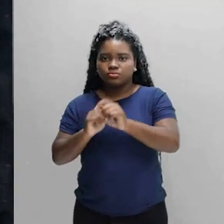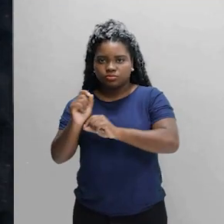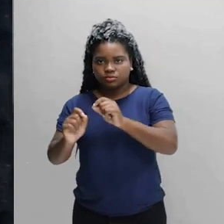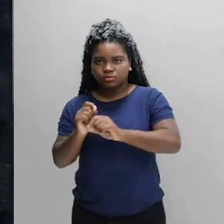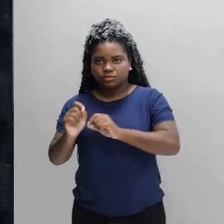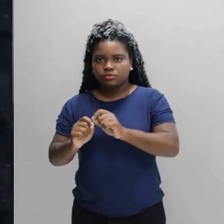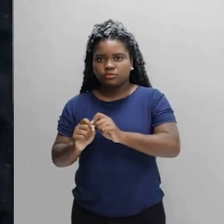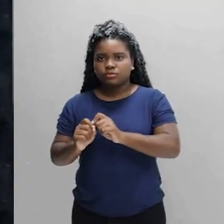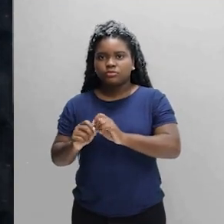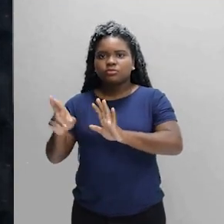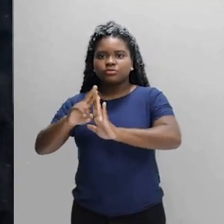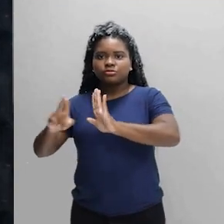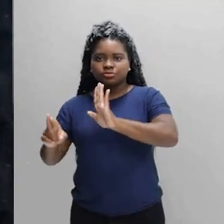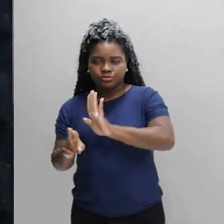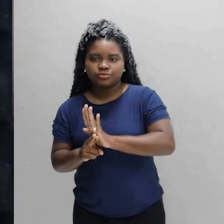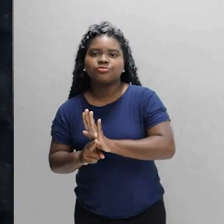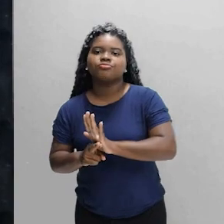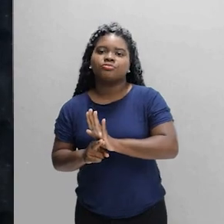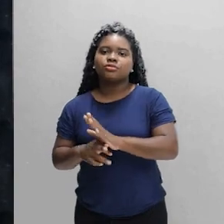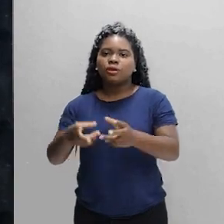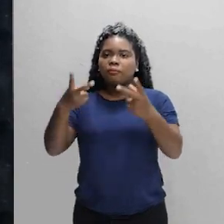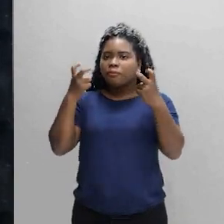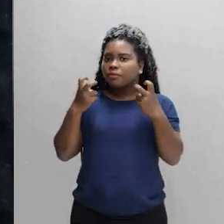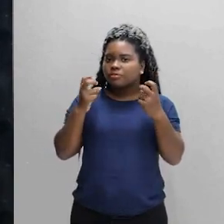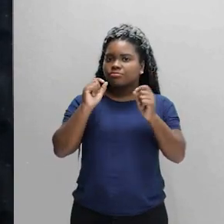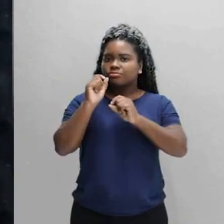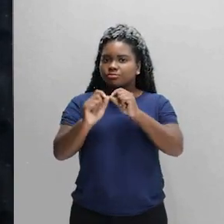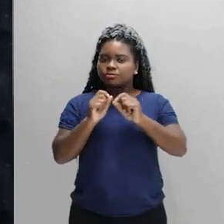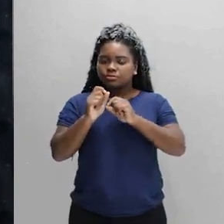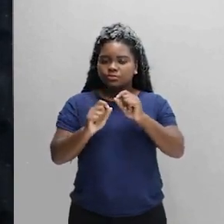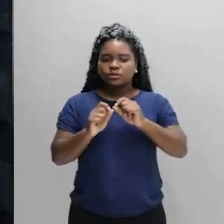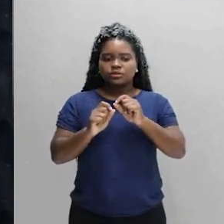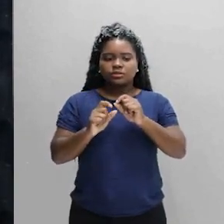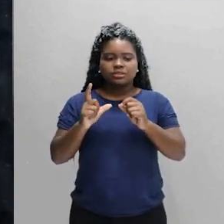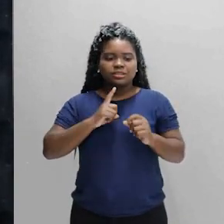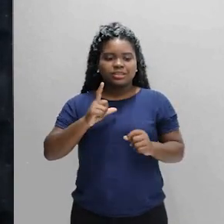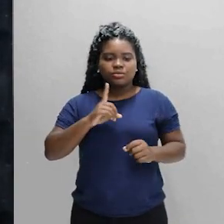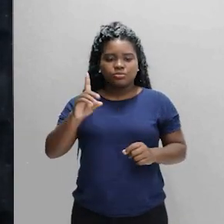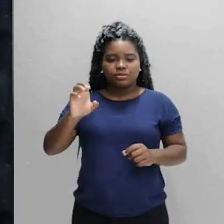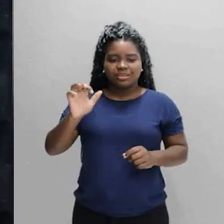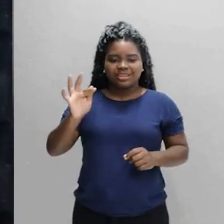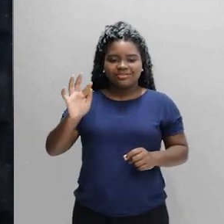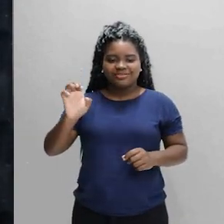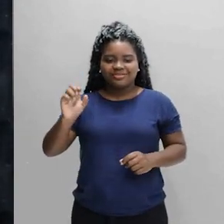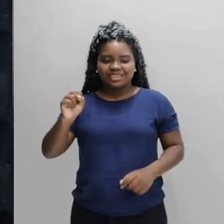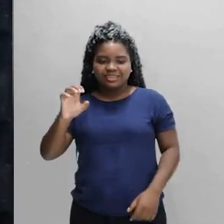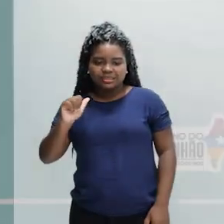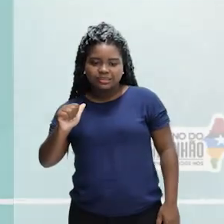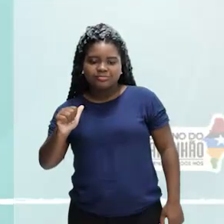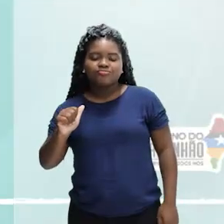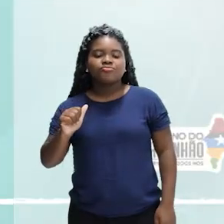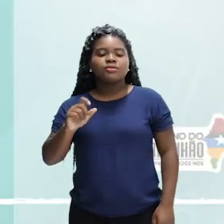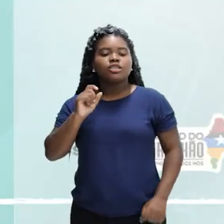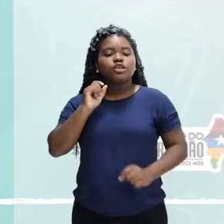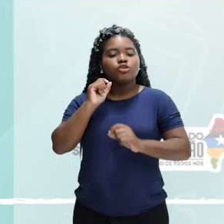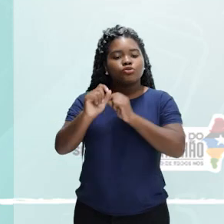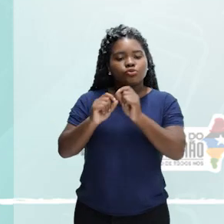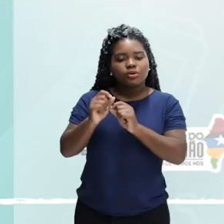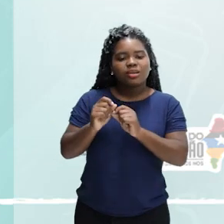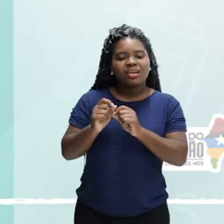você percebe aí que nós temos extremamente a defesa do individualismo, de forma